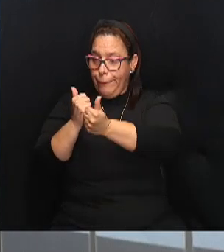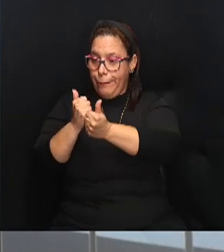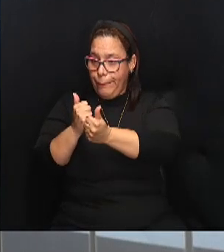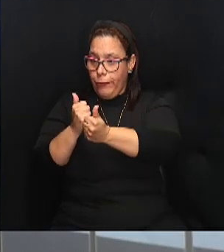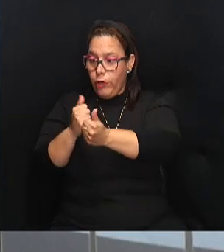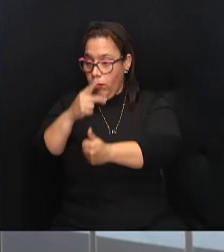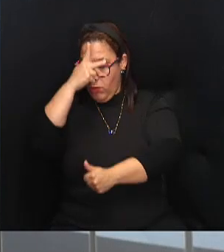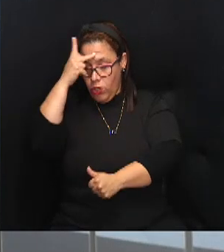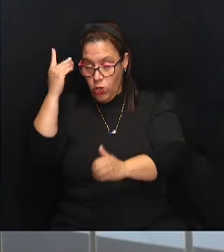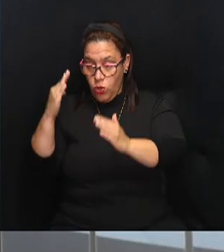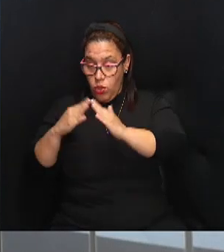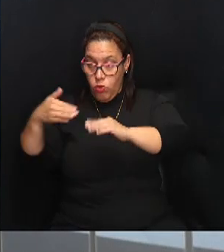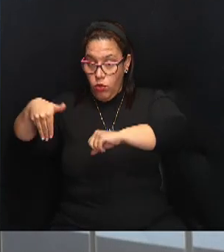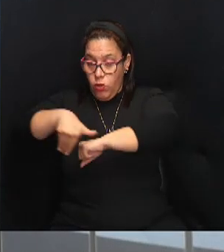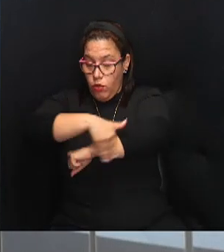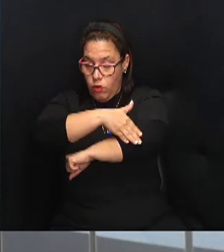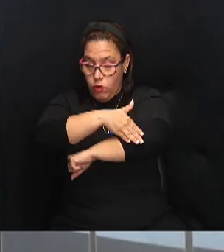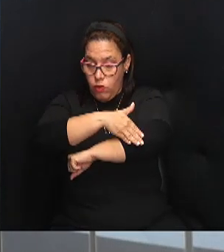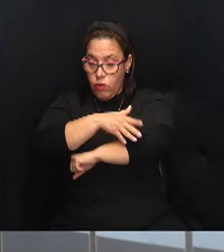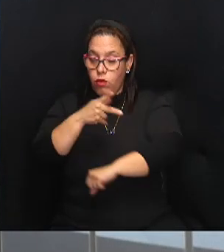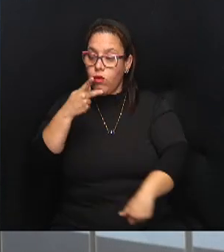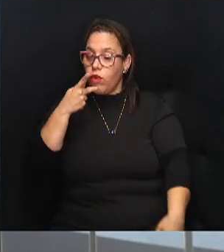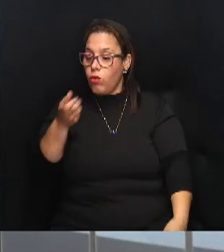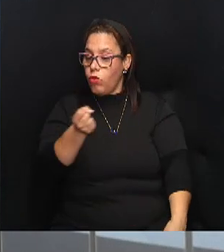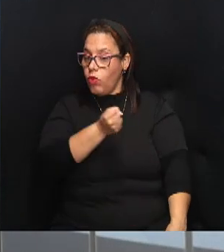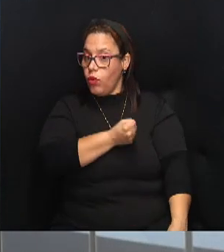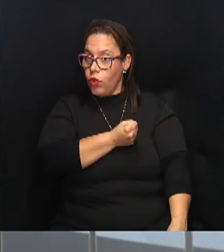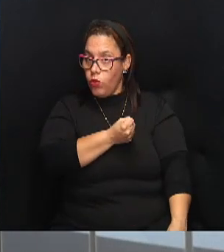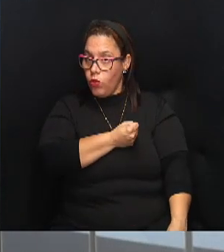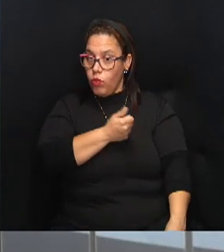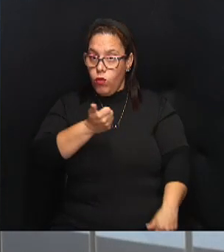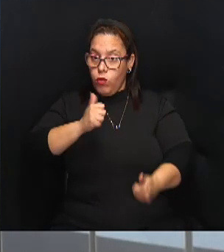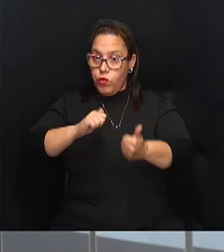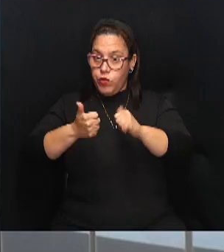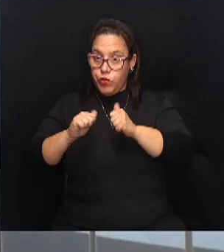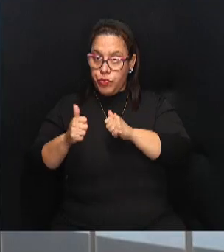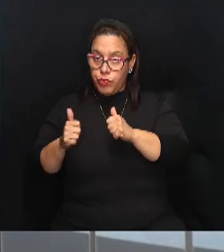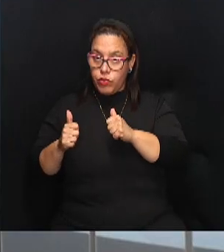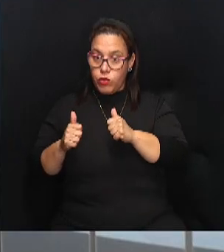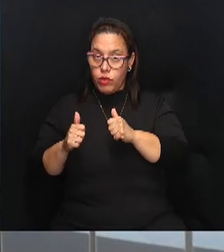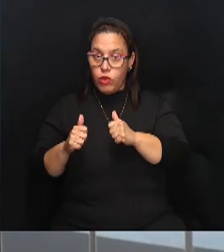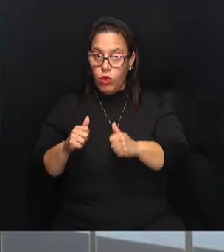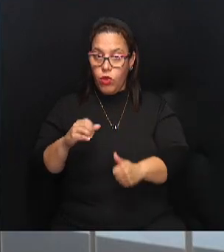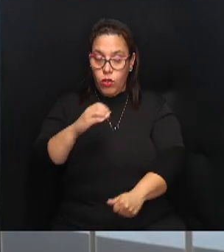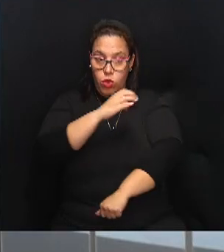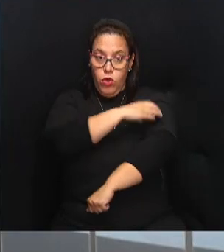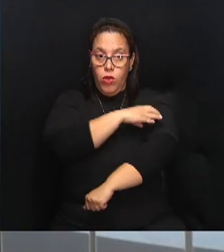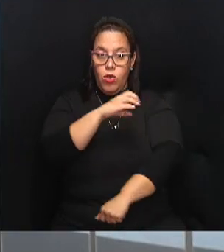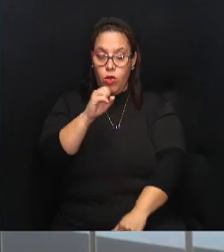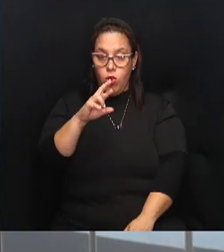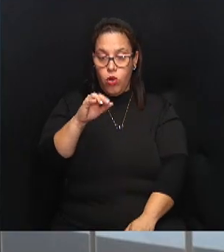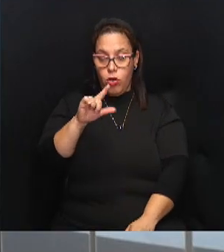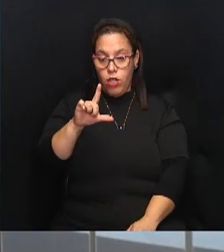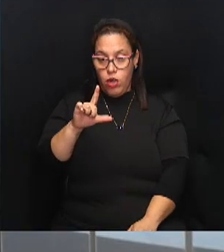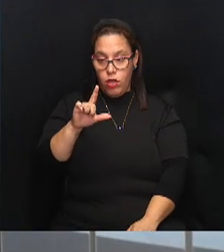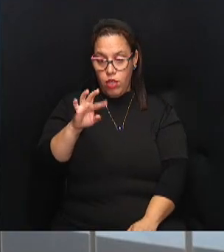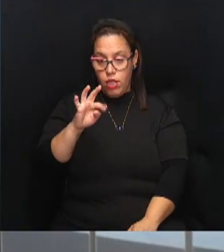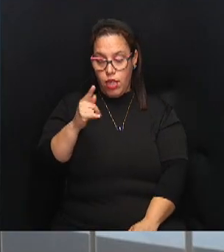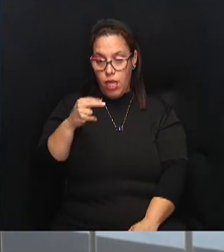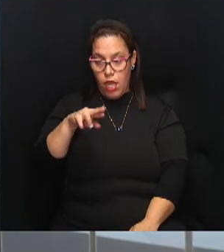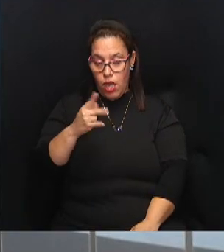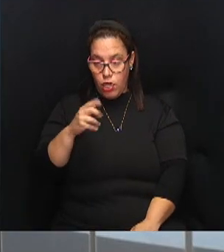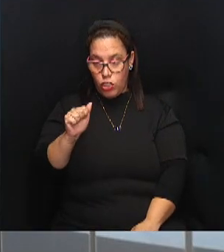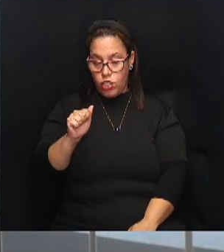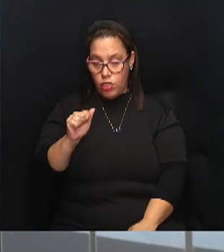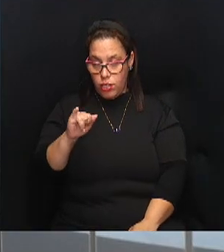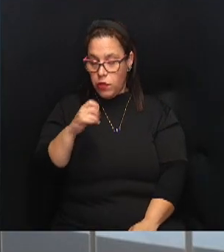de rua. E falando em números, né, nós fizemos um levantamento, o Coronel Takahashi solicitou para os batalhões de Campinas, né,